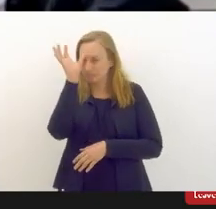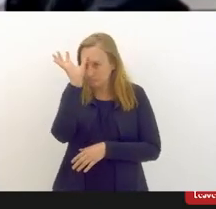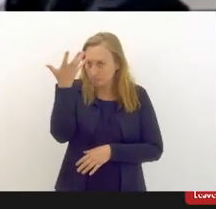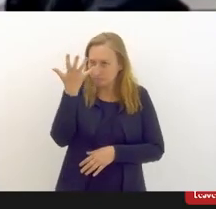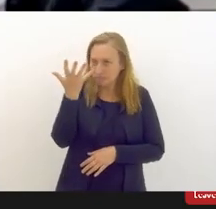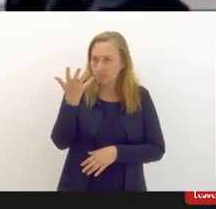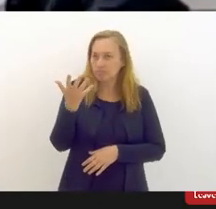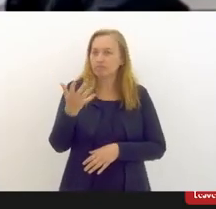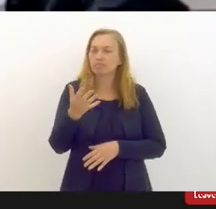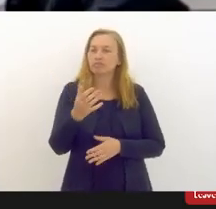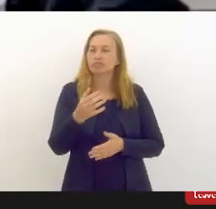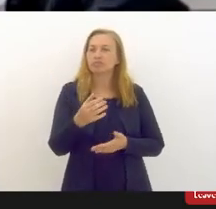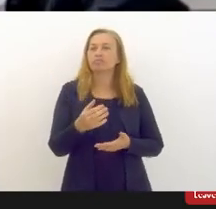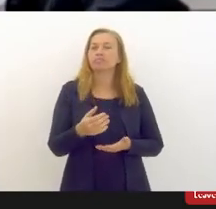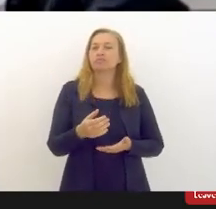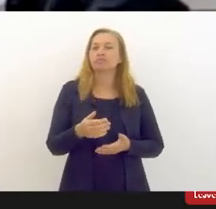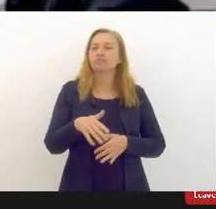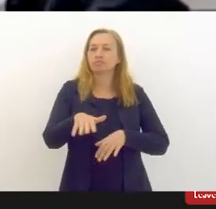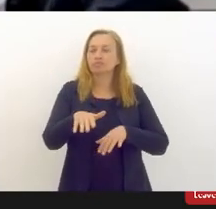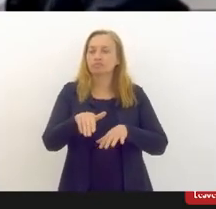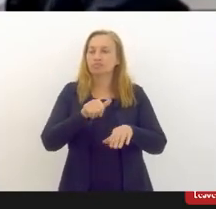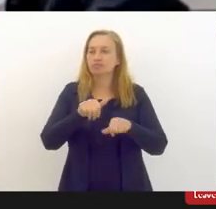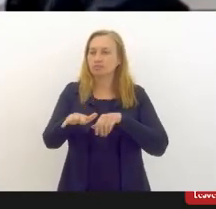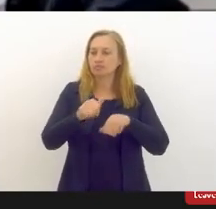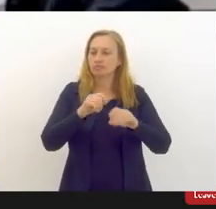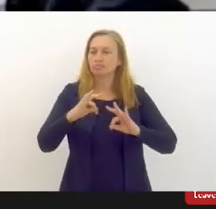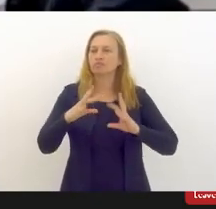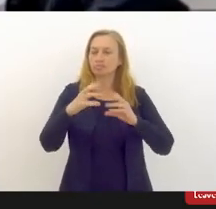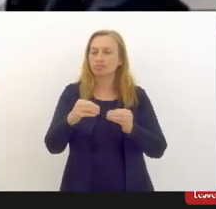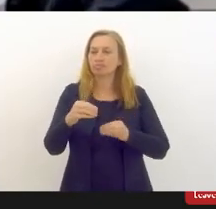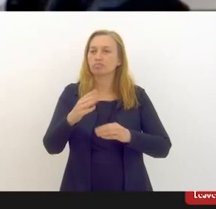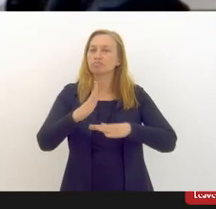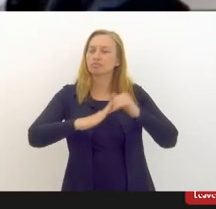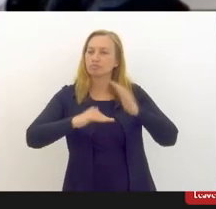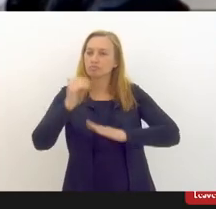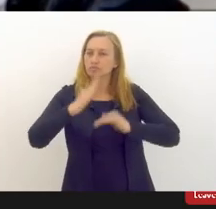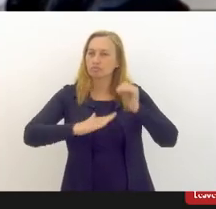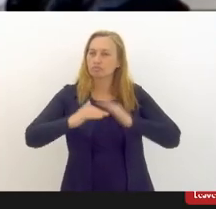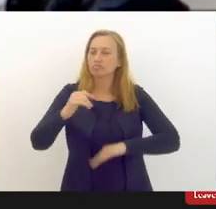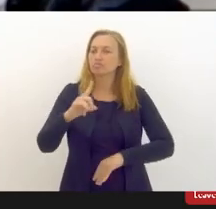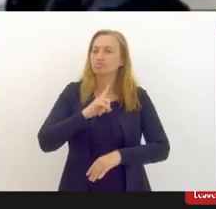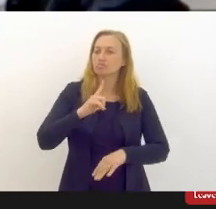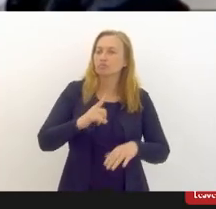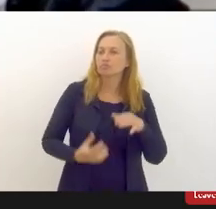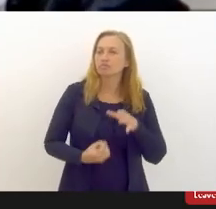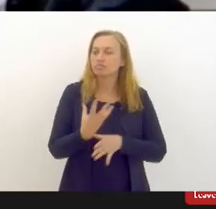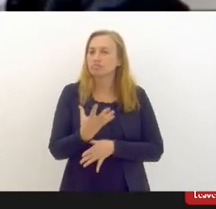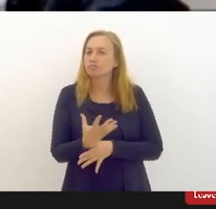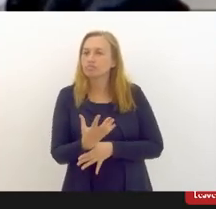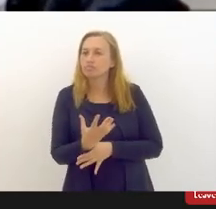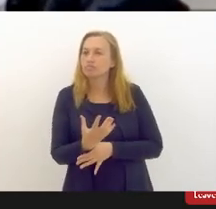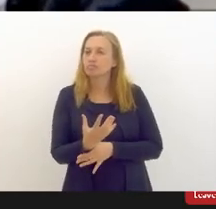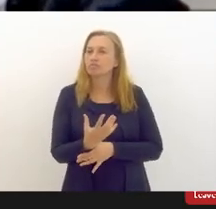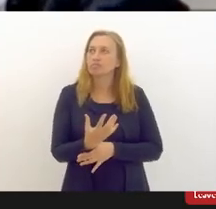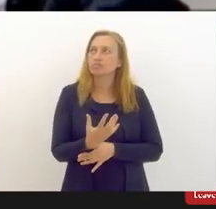provimento efetivo dessas vacâncias. Nós tivemos aí uma construção junto ao Ministério